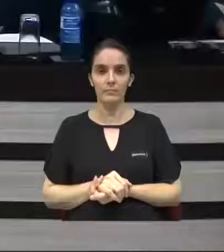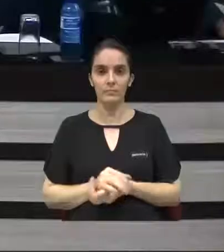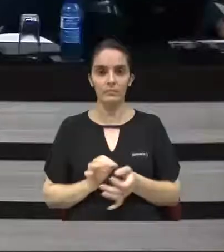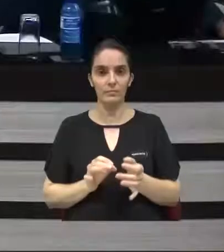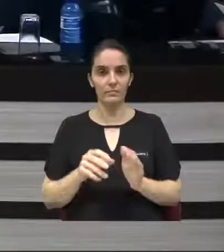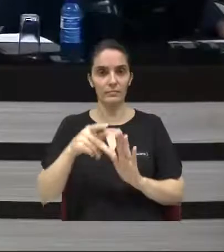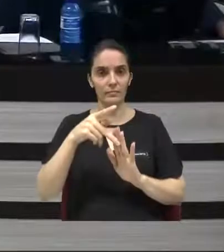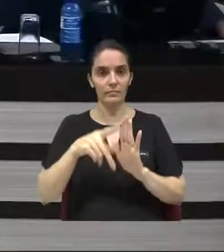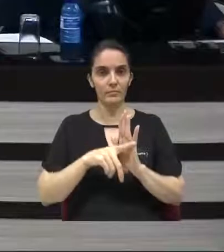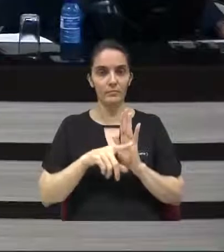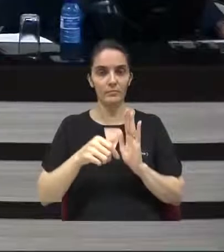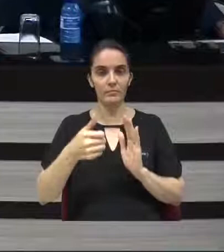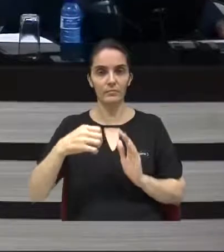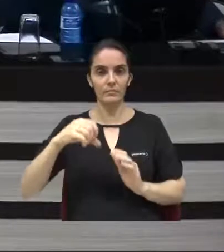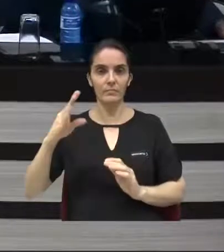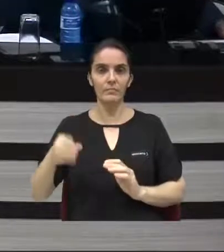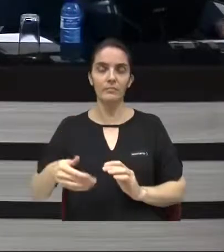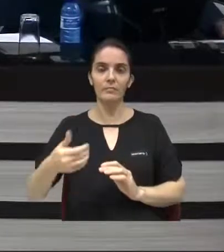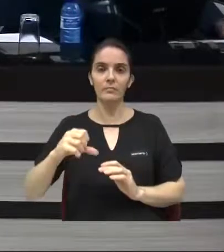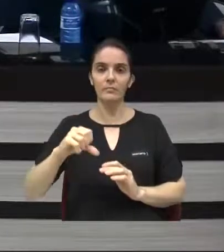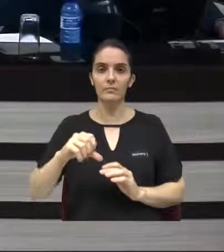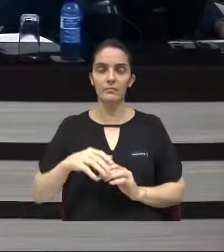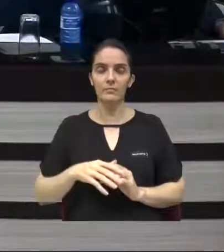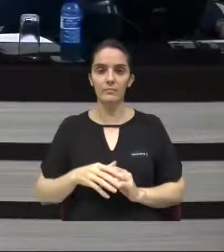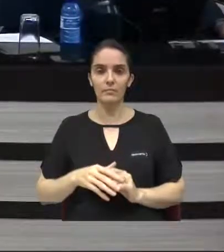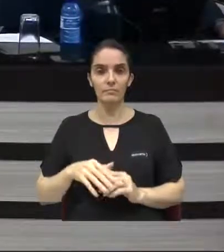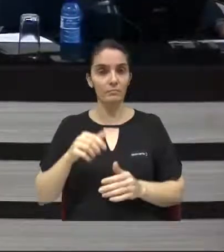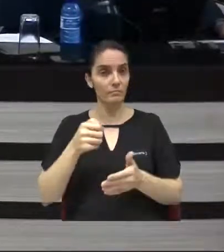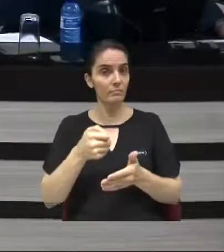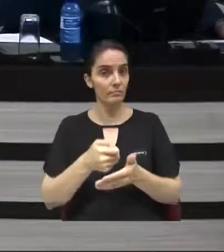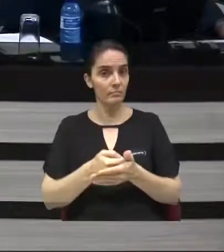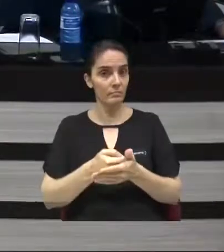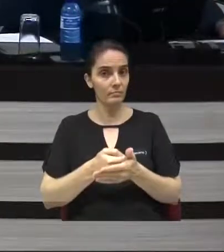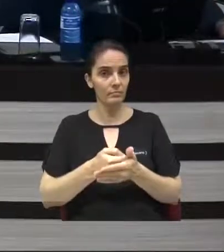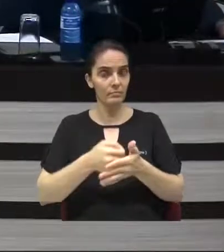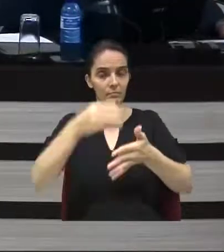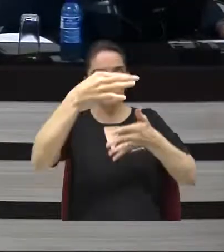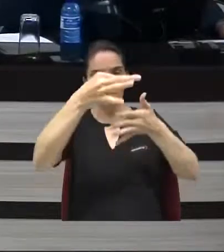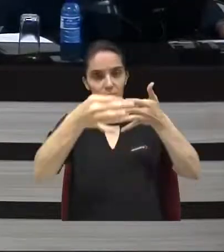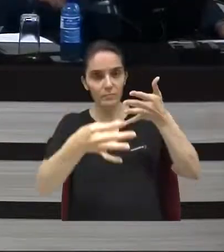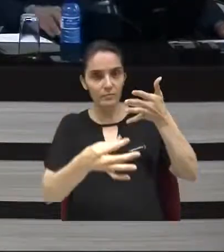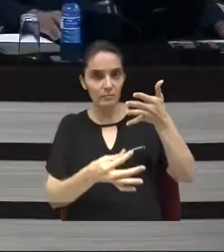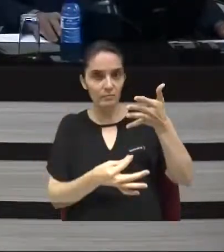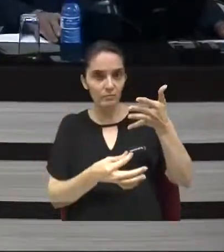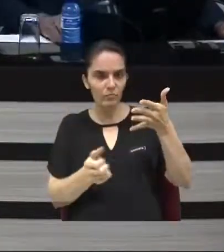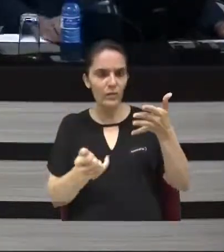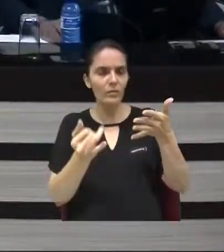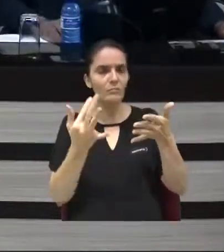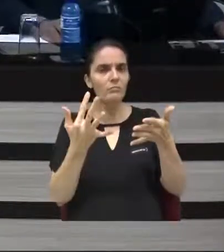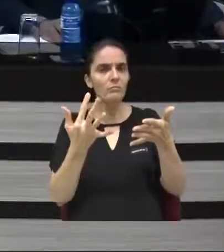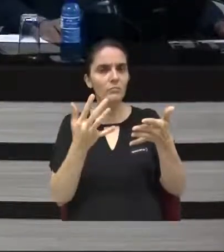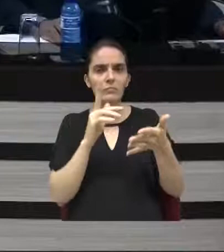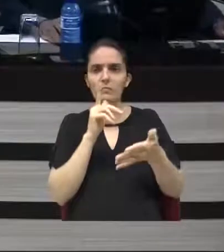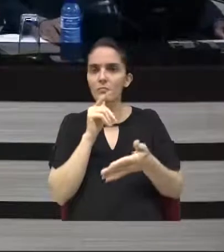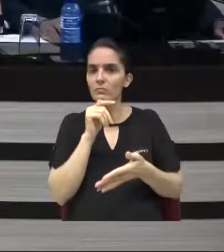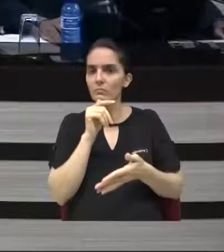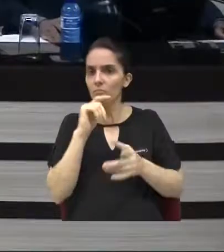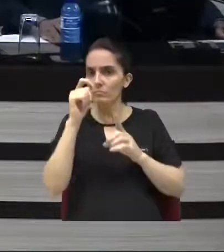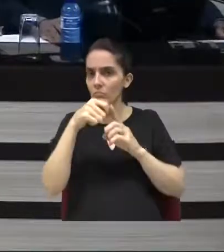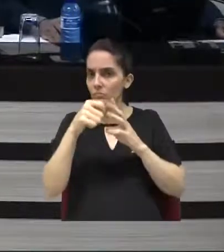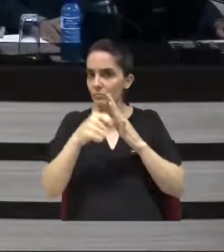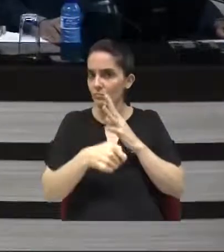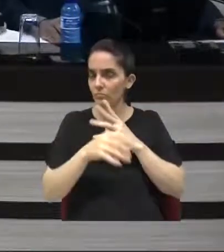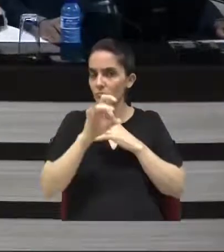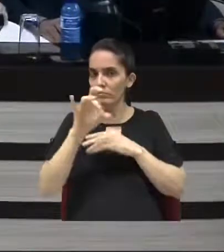Projeto de lei 19/2019, que obriga o detalhamento do cálculo do consumo de água na conta mensal de cada